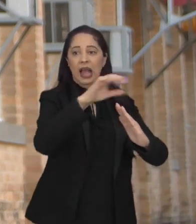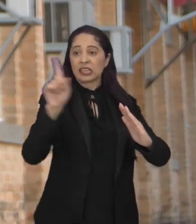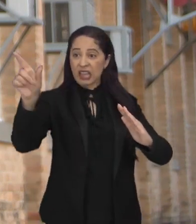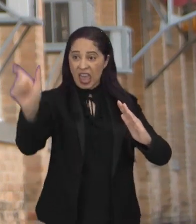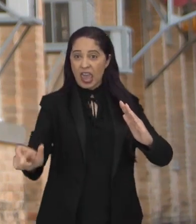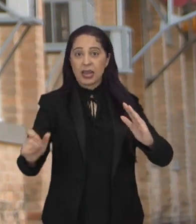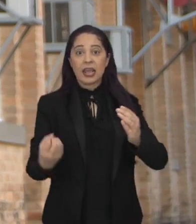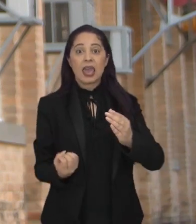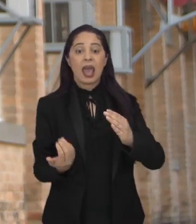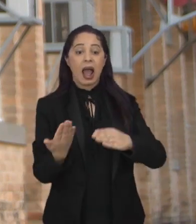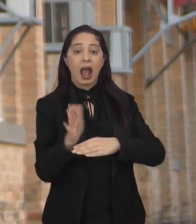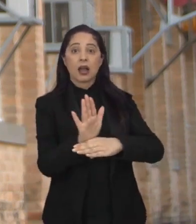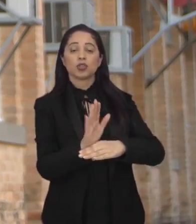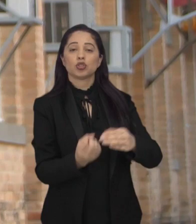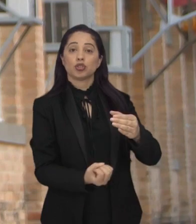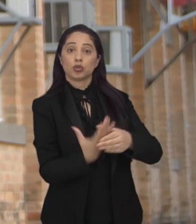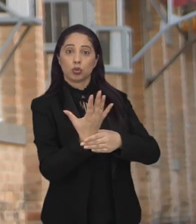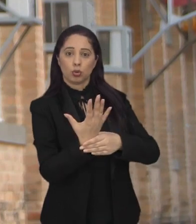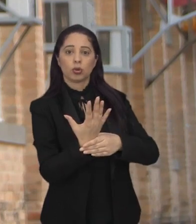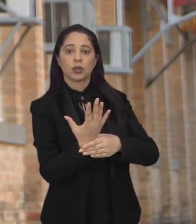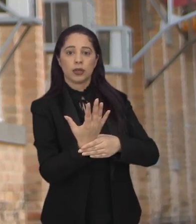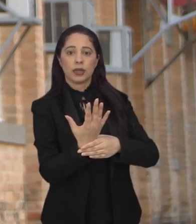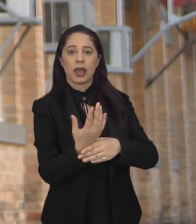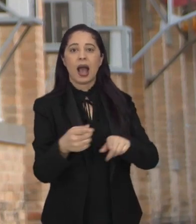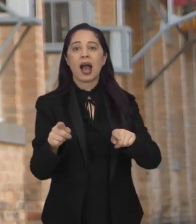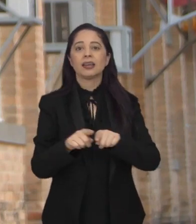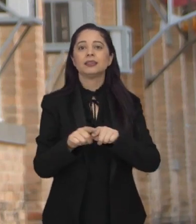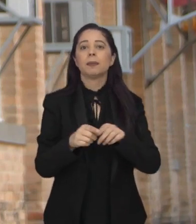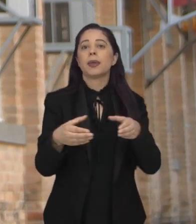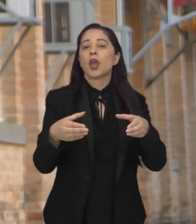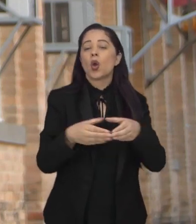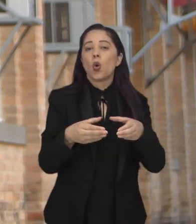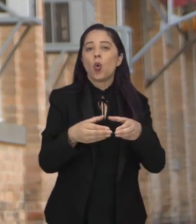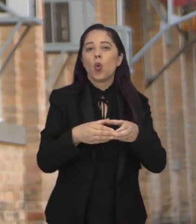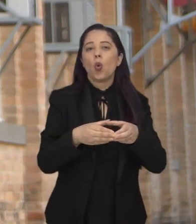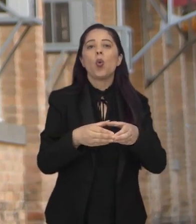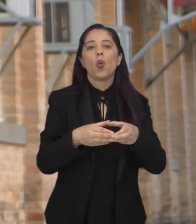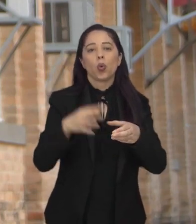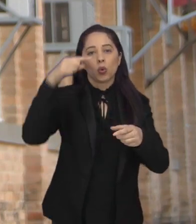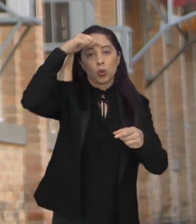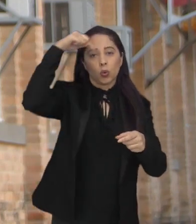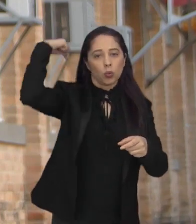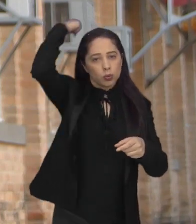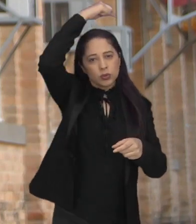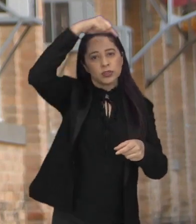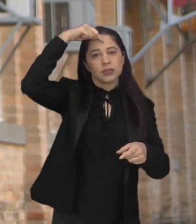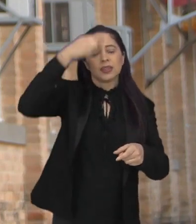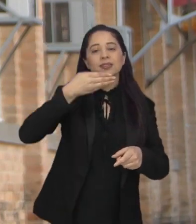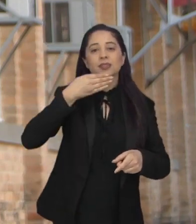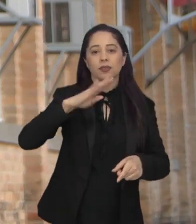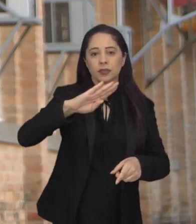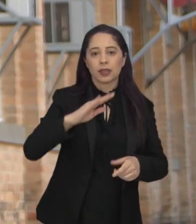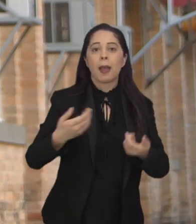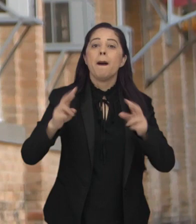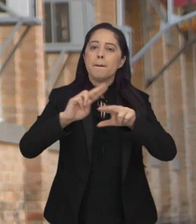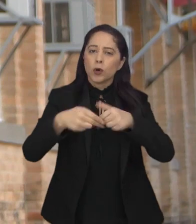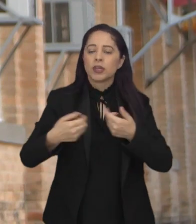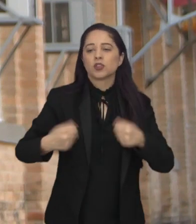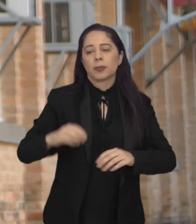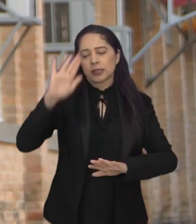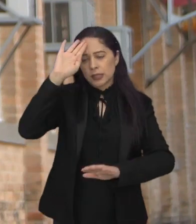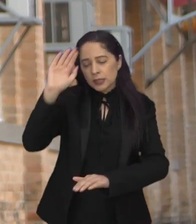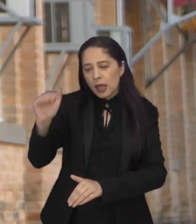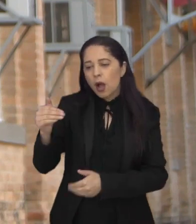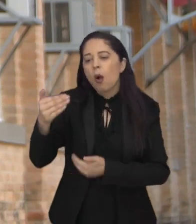dos fundadores, como também um dos fundadores da Sociedade São Vicente de Paulo. Então ele merece ser lembrado para o resto da